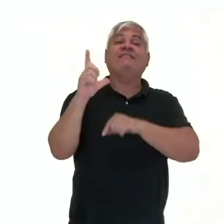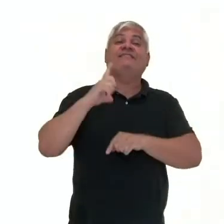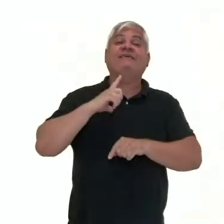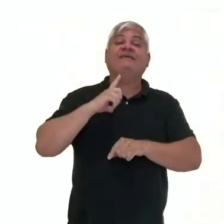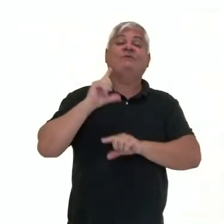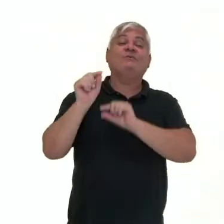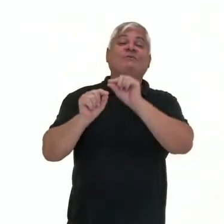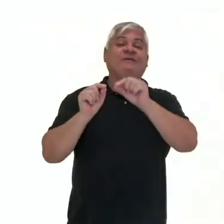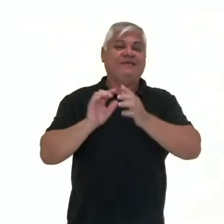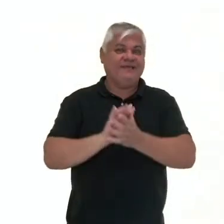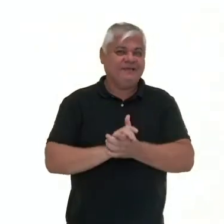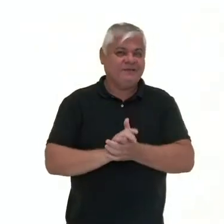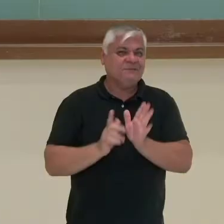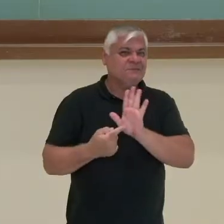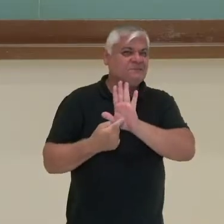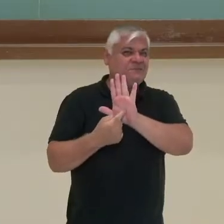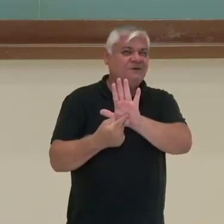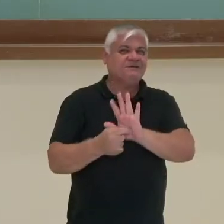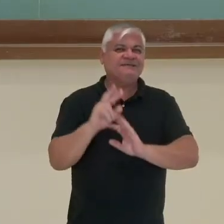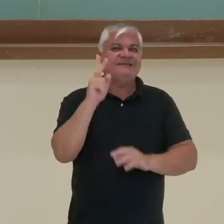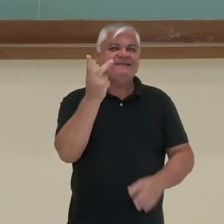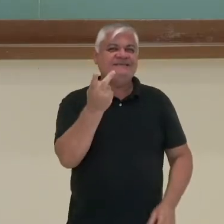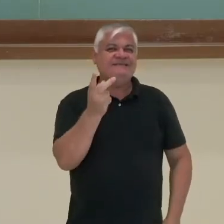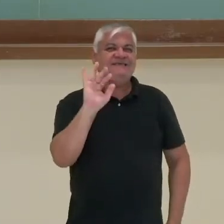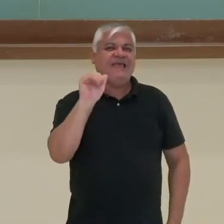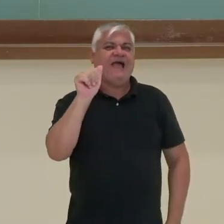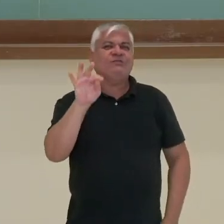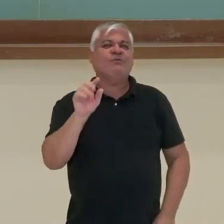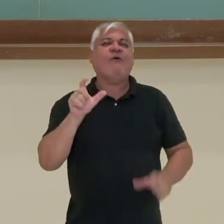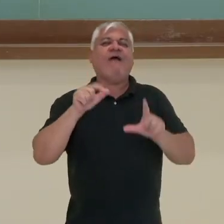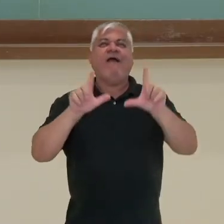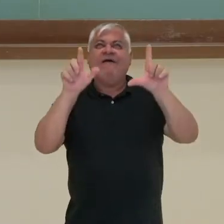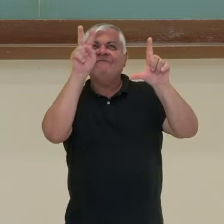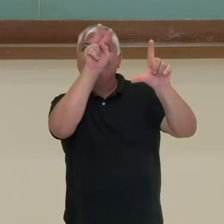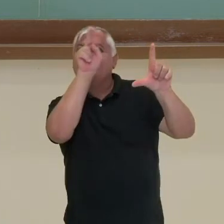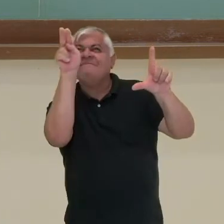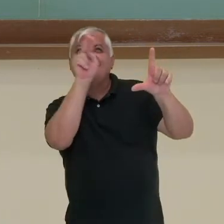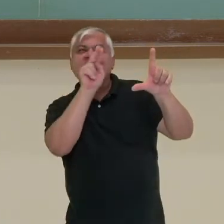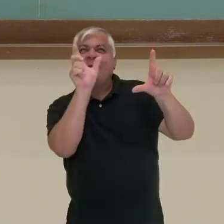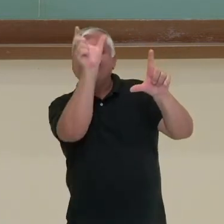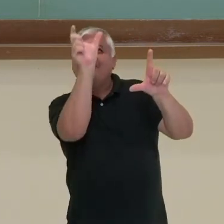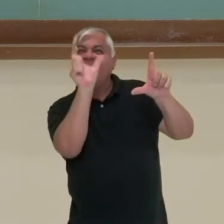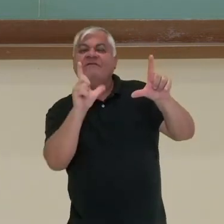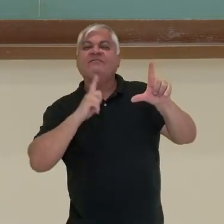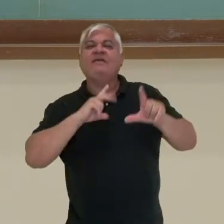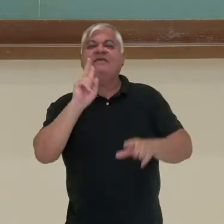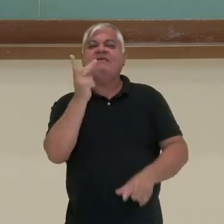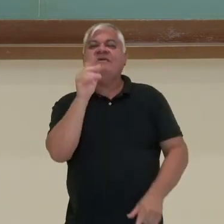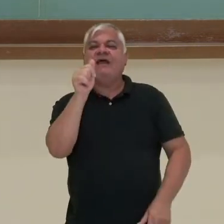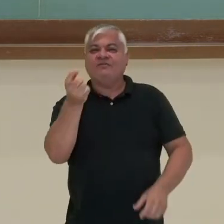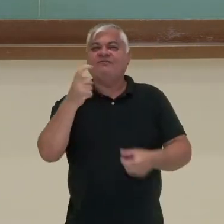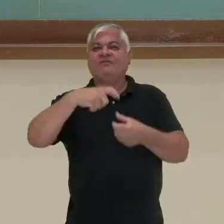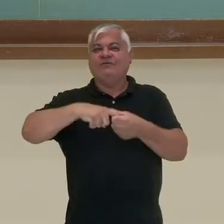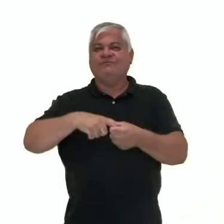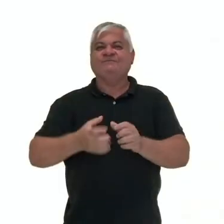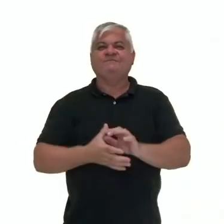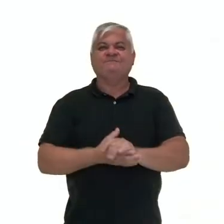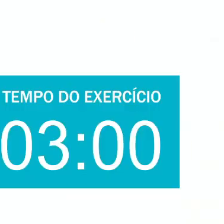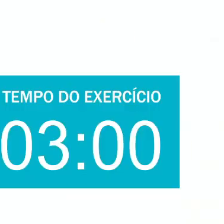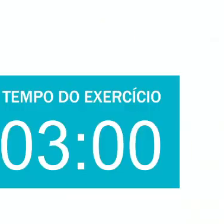no cartaz apresenta hiato, né? Então, precisa observar com bastante atenção. Já voltamos.